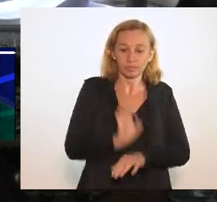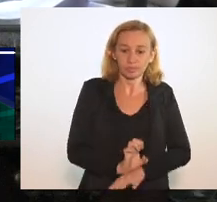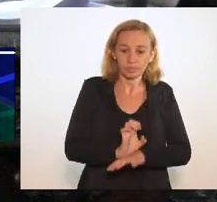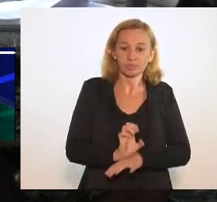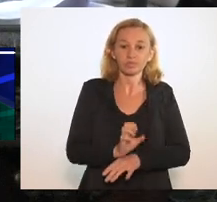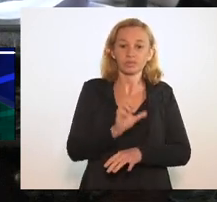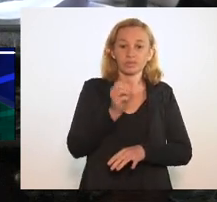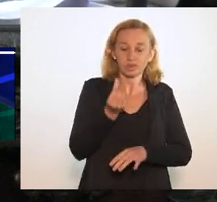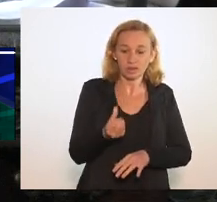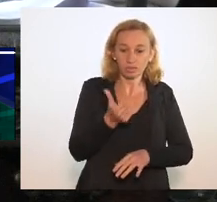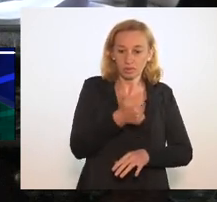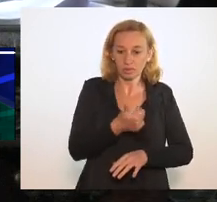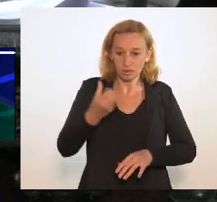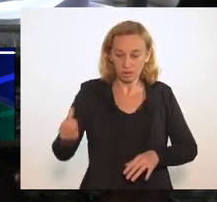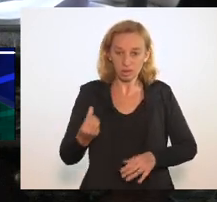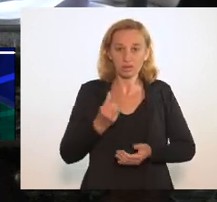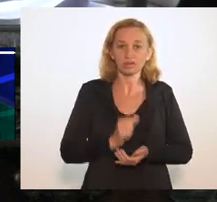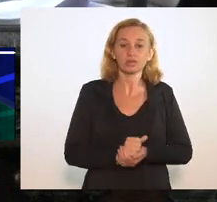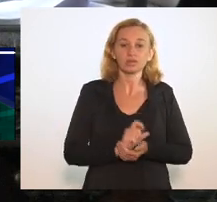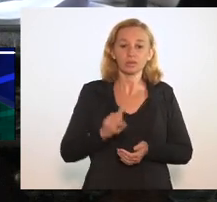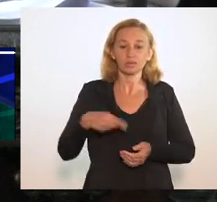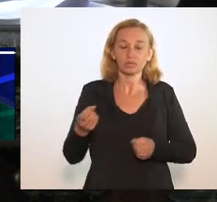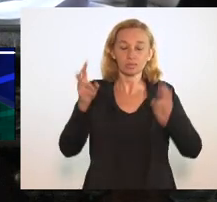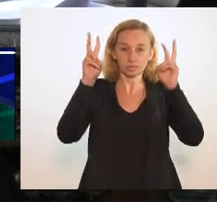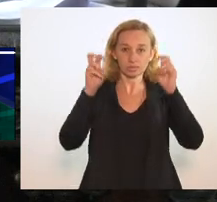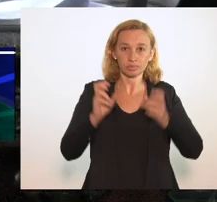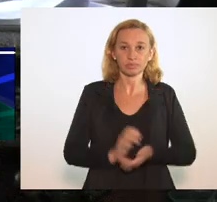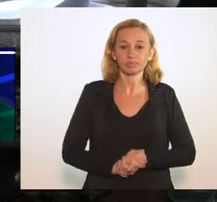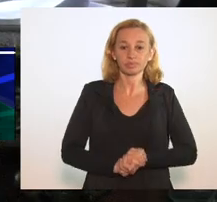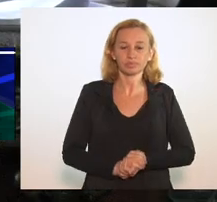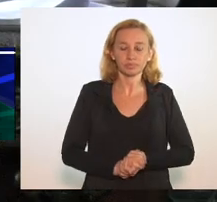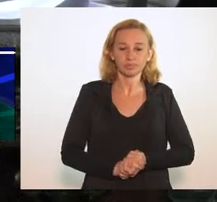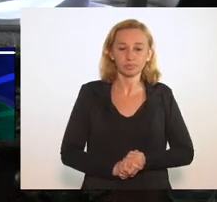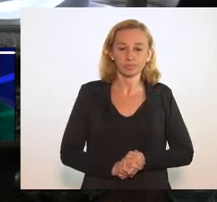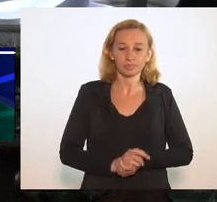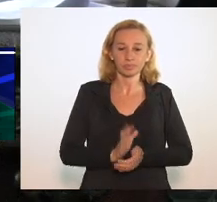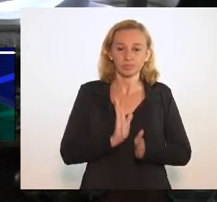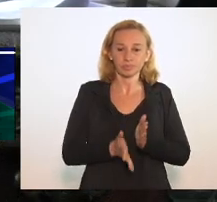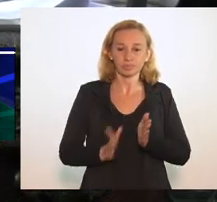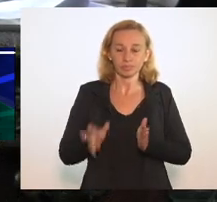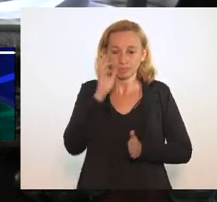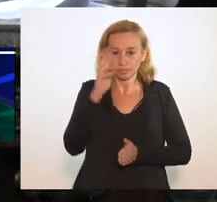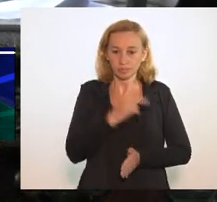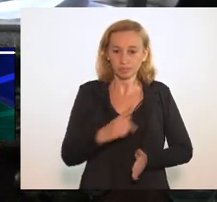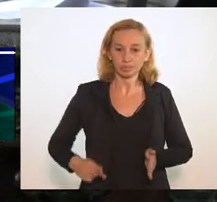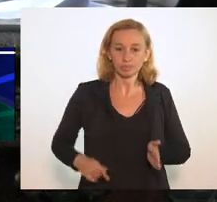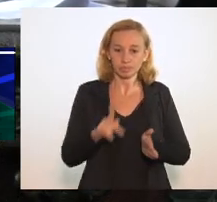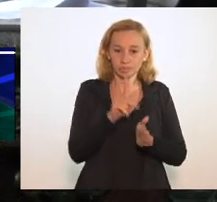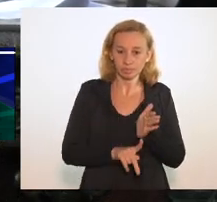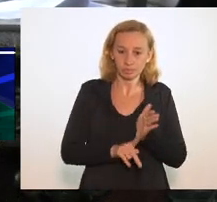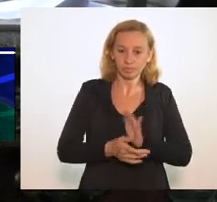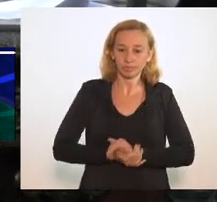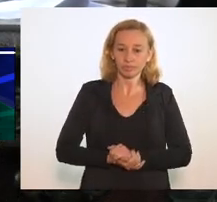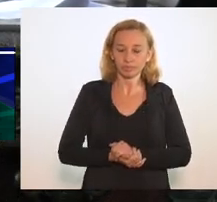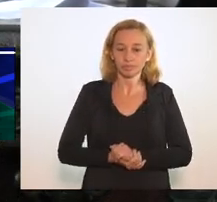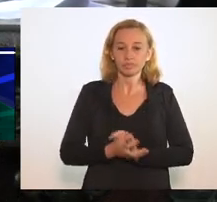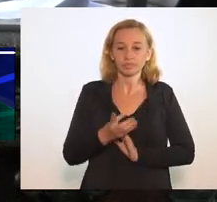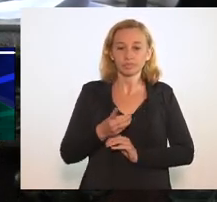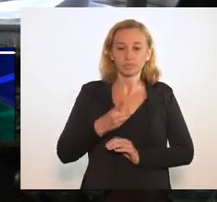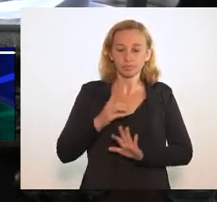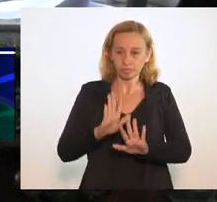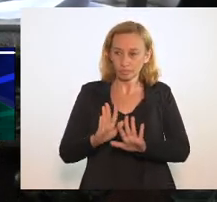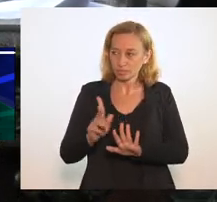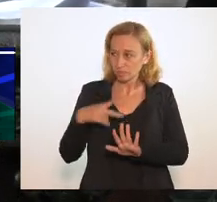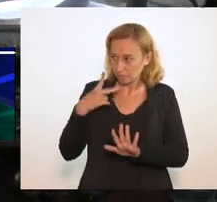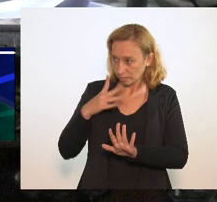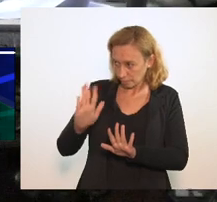de janeiro de 2016, e dá outras providências. Pareceres da comissão. Questão de ordem, presidente, nesse projeto. Questão de ordem, deputada. Deixa eu acabar